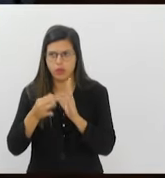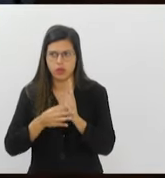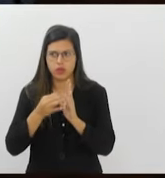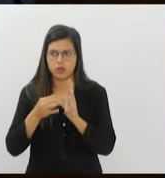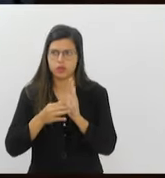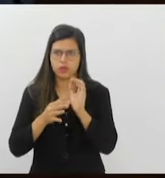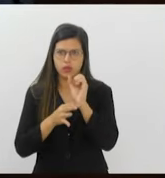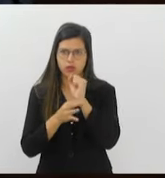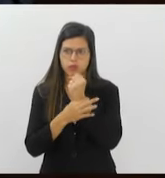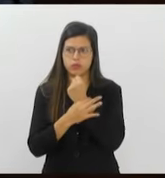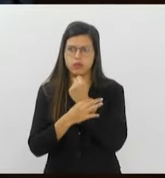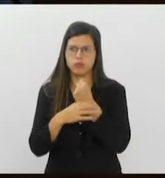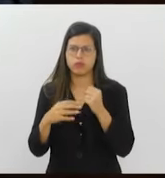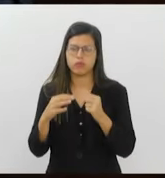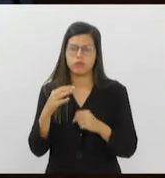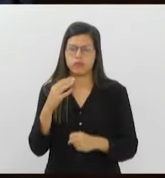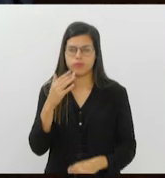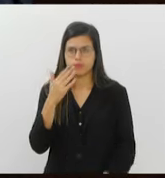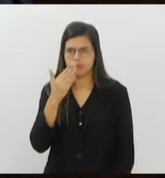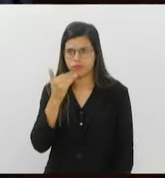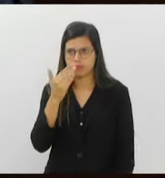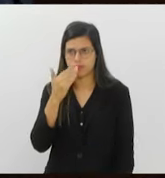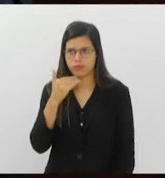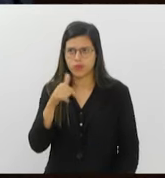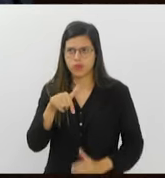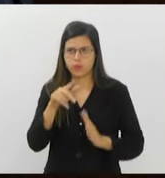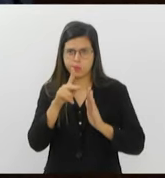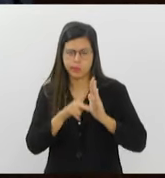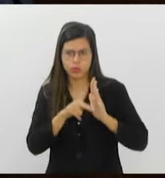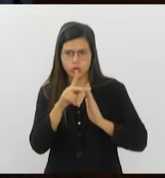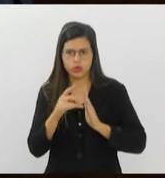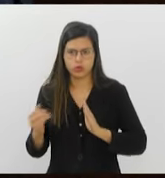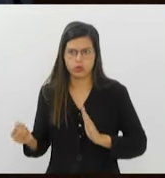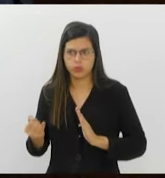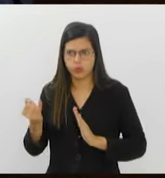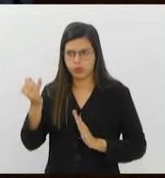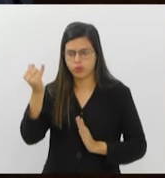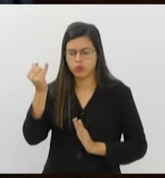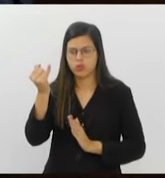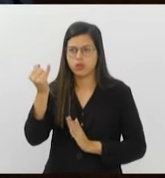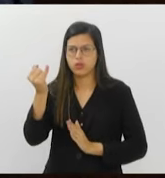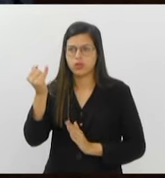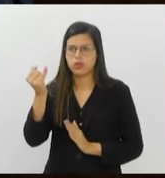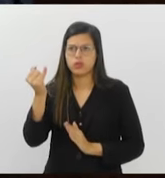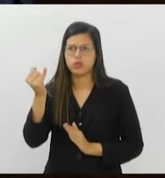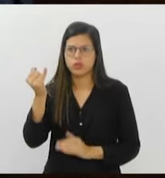de Segurança Alimentar, dizendo que esse projeto é muito importante, muito